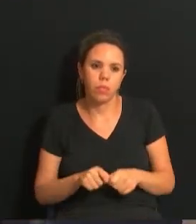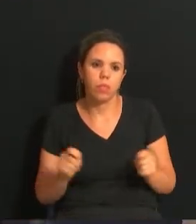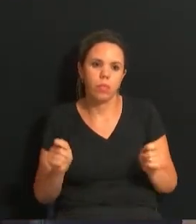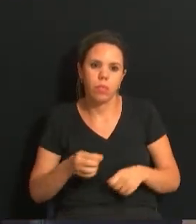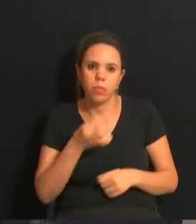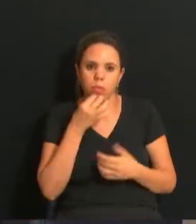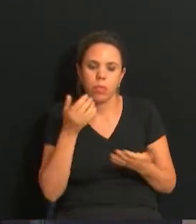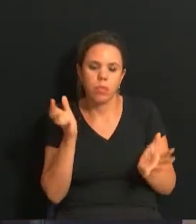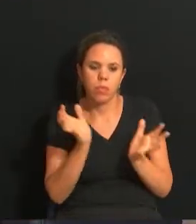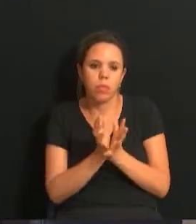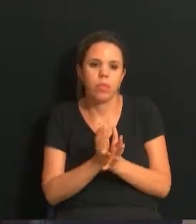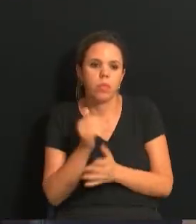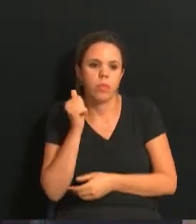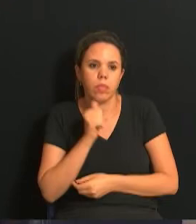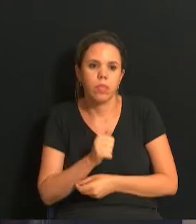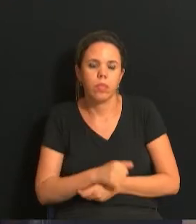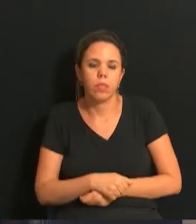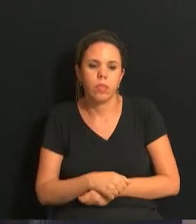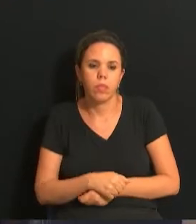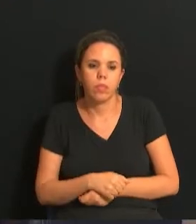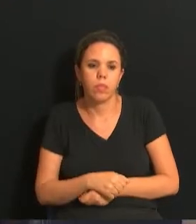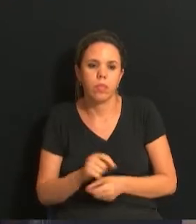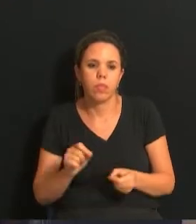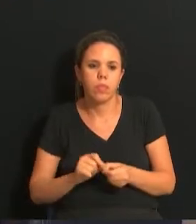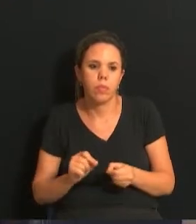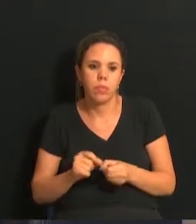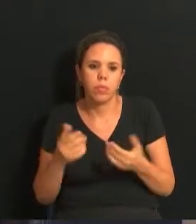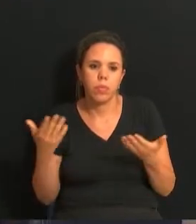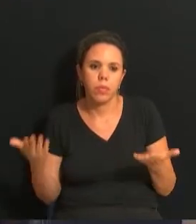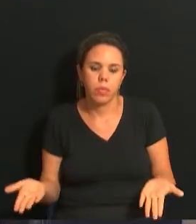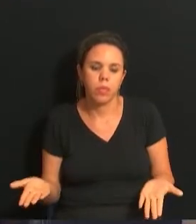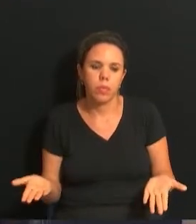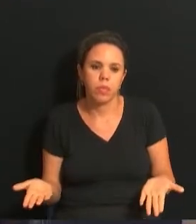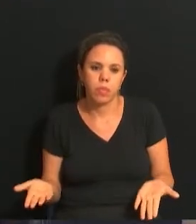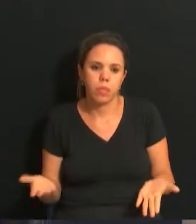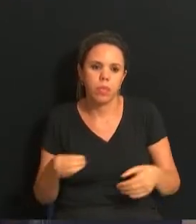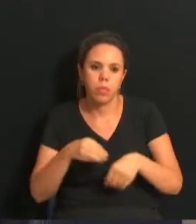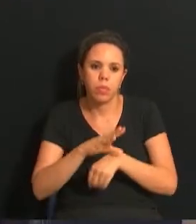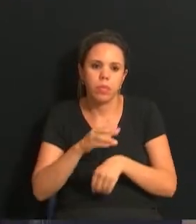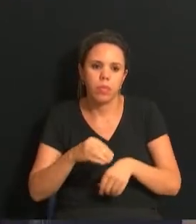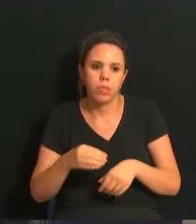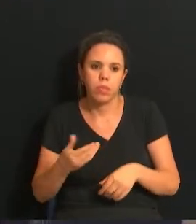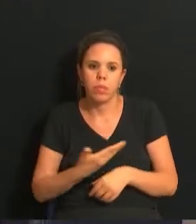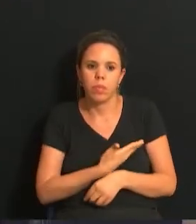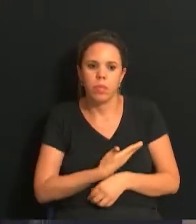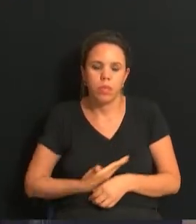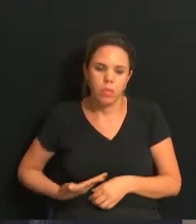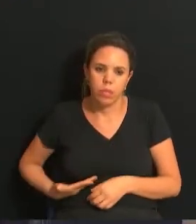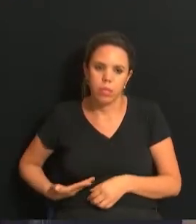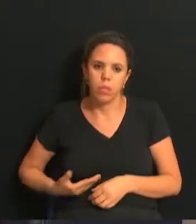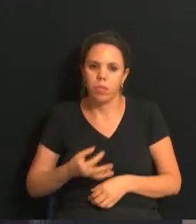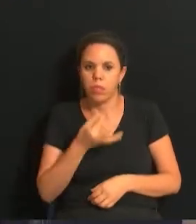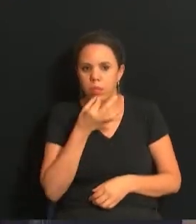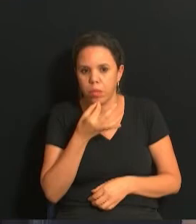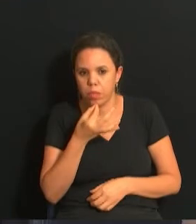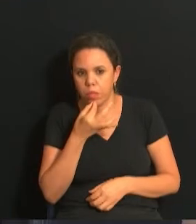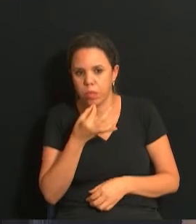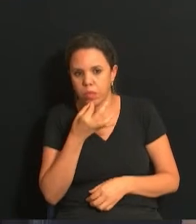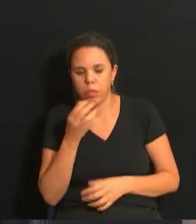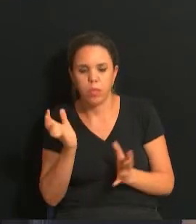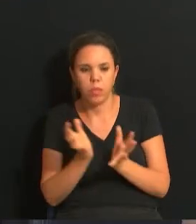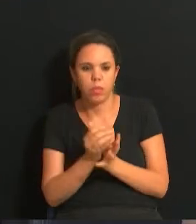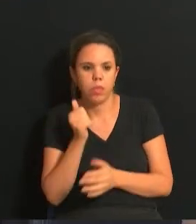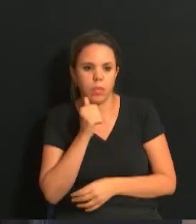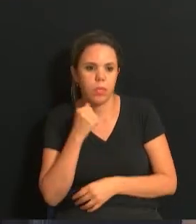da Comissão da Mulher, que a gente faça isso e que a gente remeta isso para o Executivo como uma posição da Comissão da